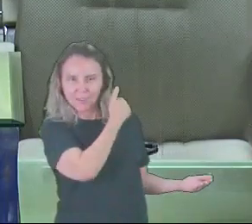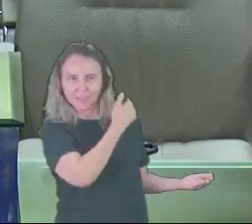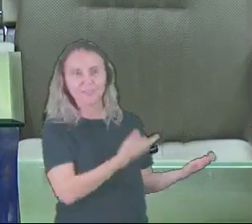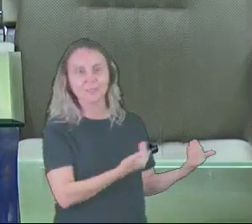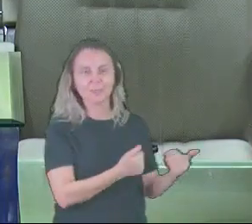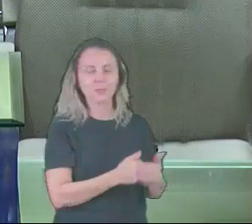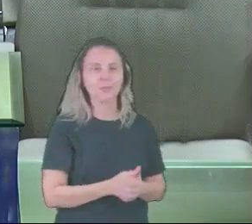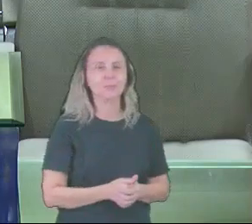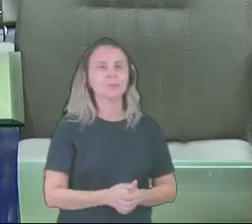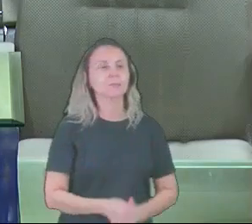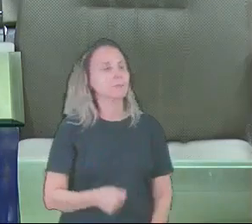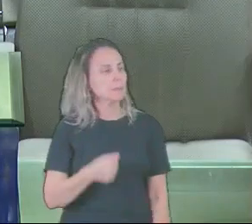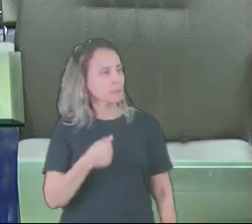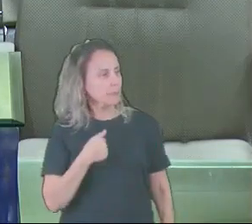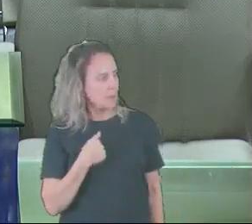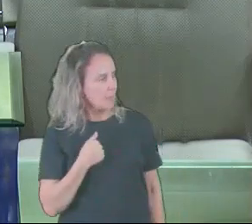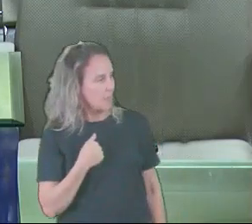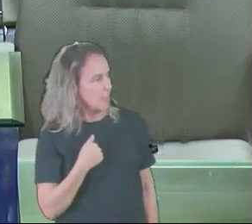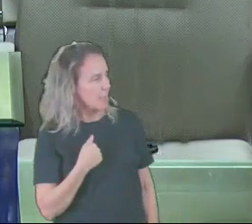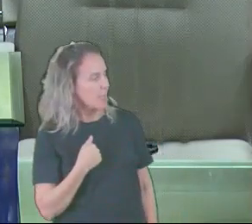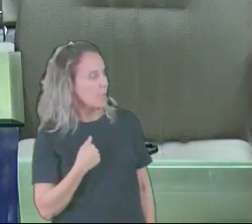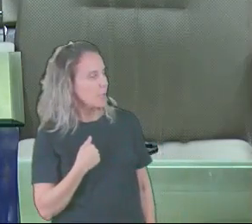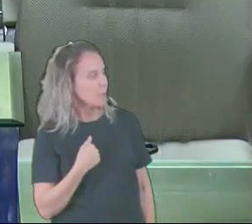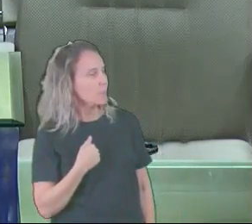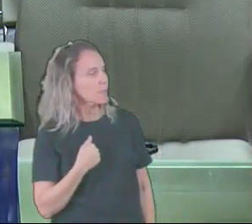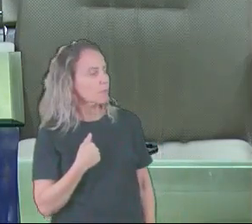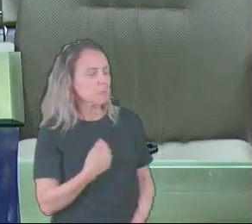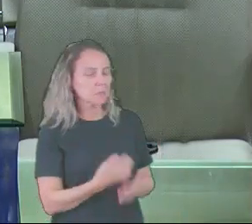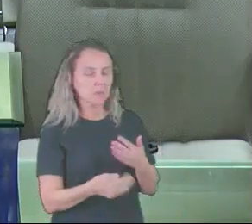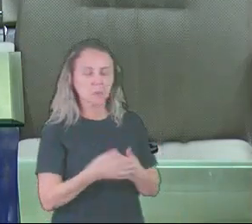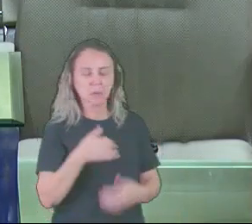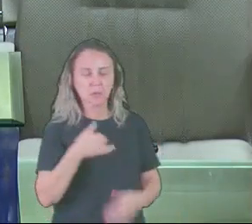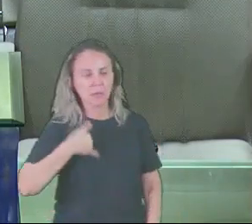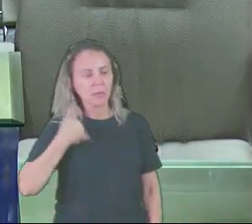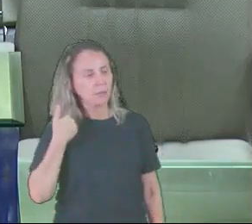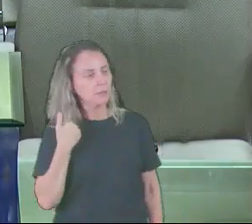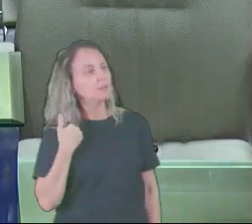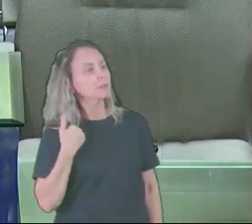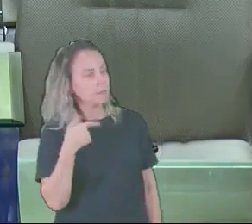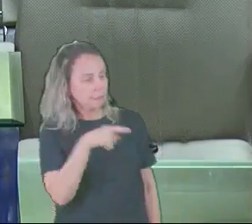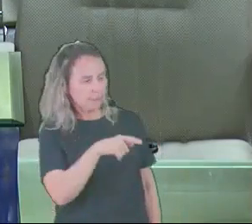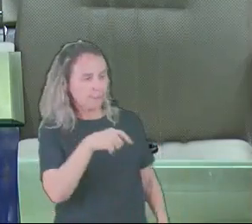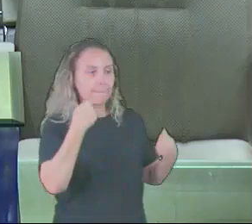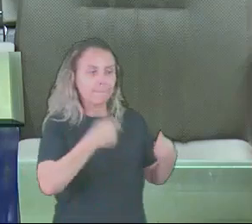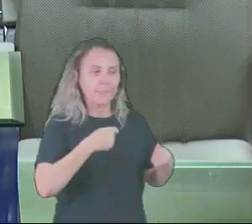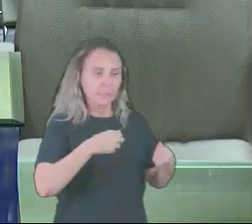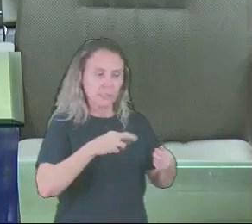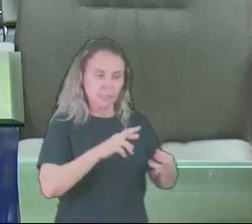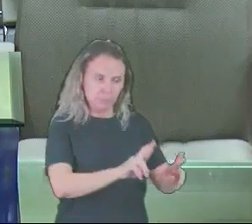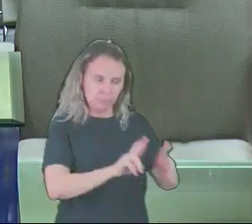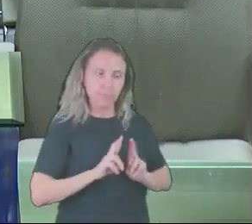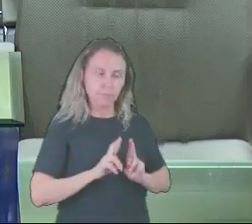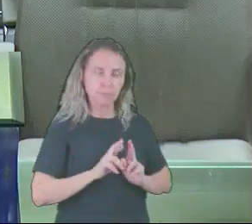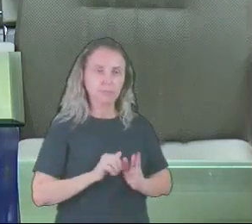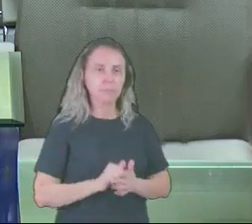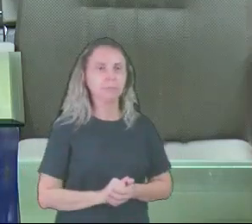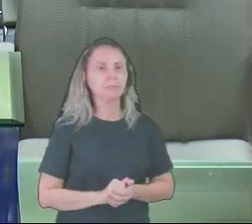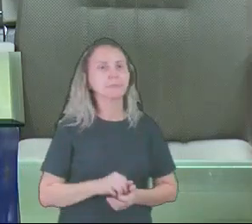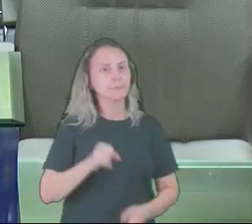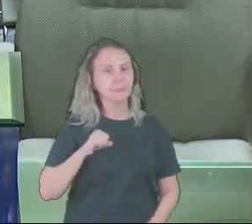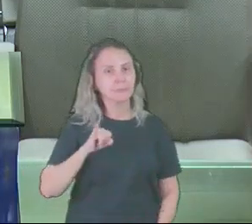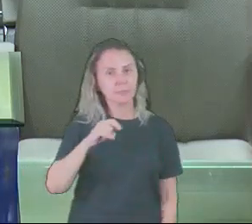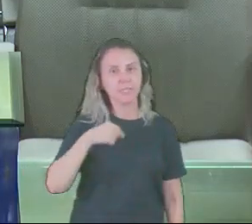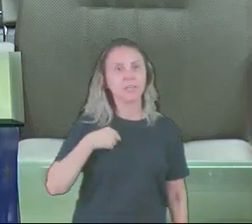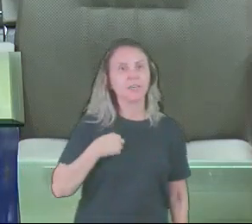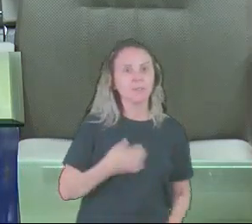e falo até teto e com você e você tem que me respeitar e até hoje eu respeito o meu pai se eu for viajar liga